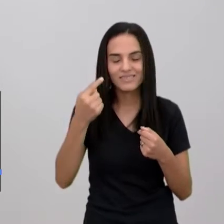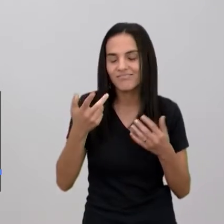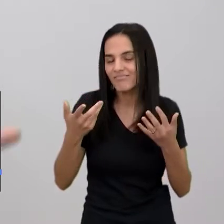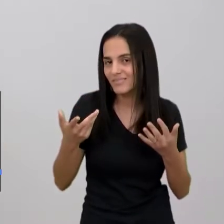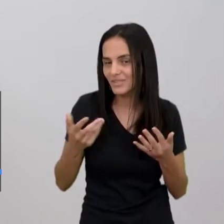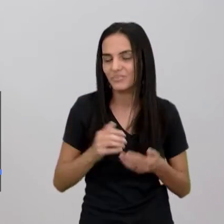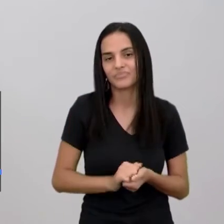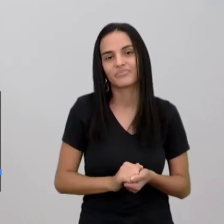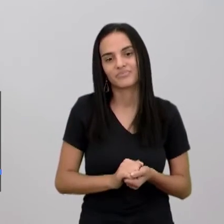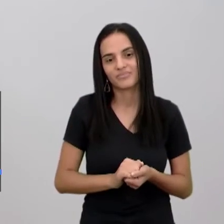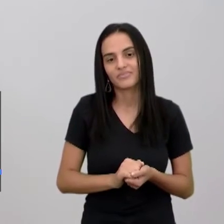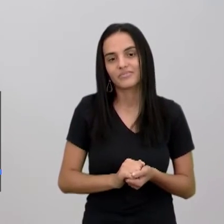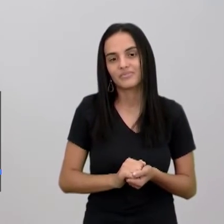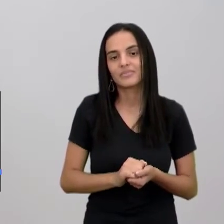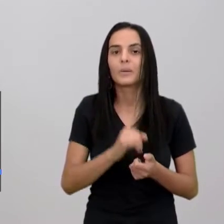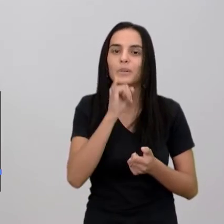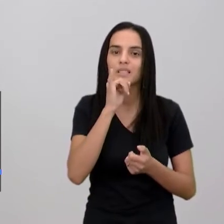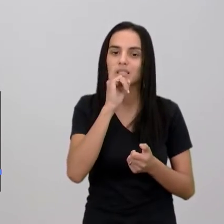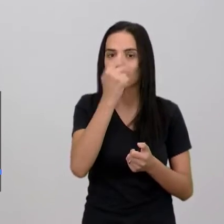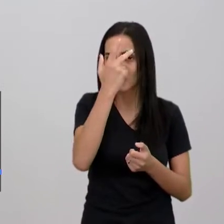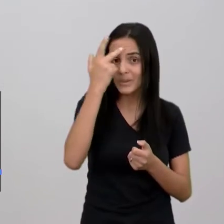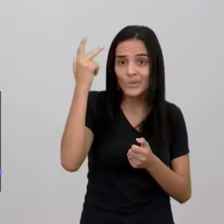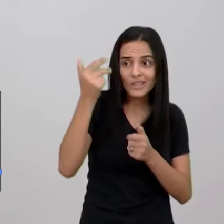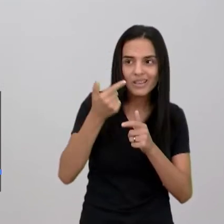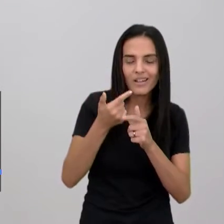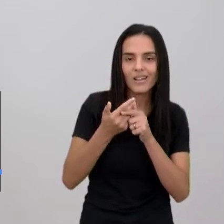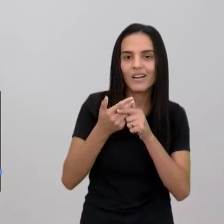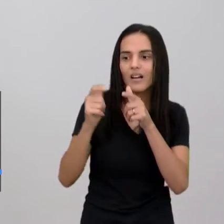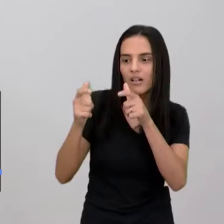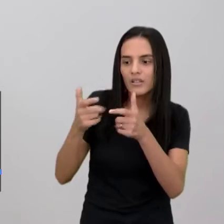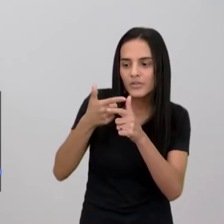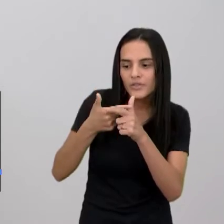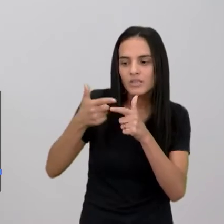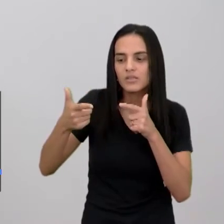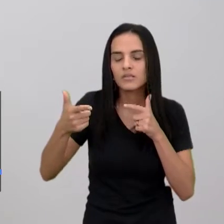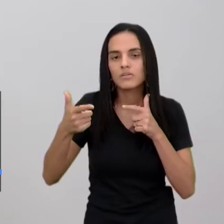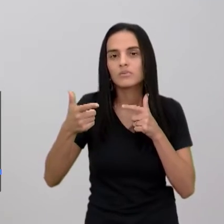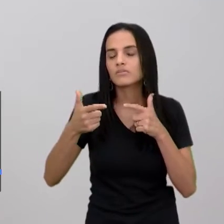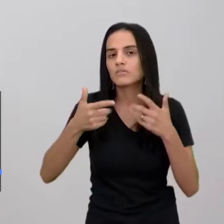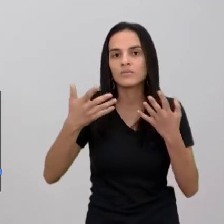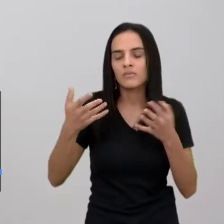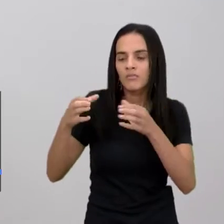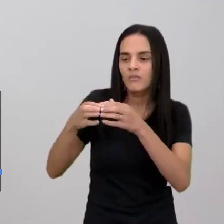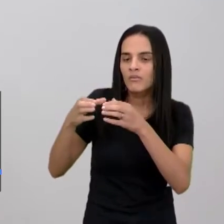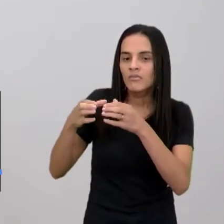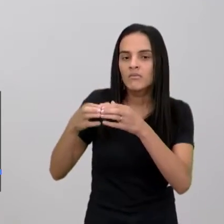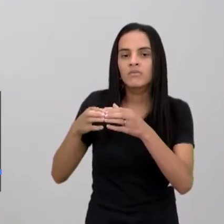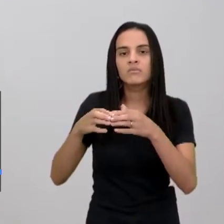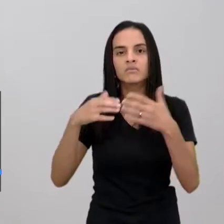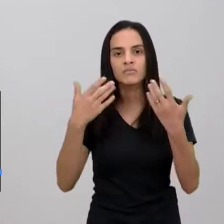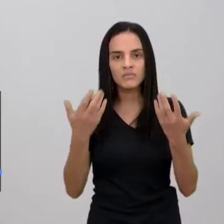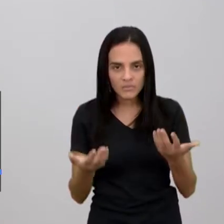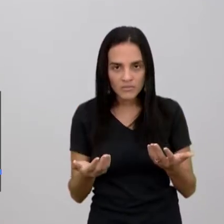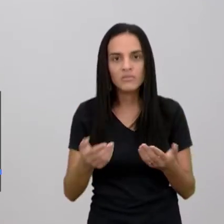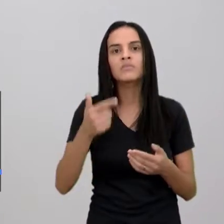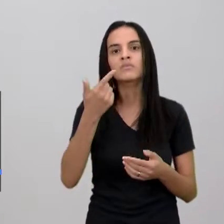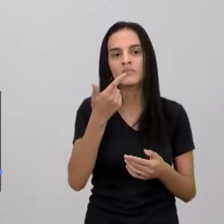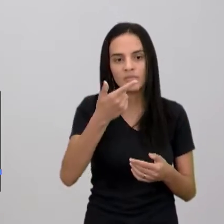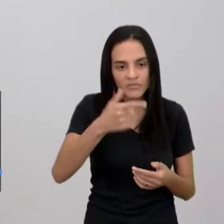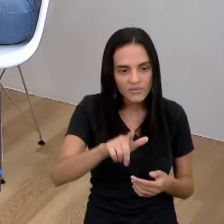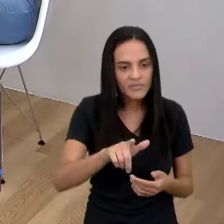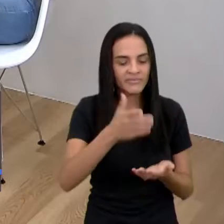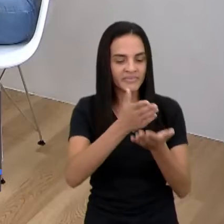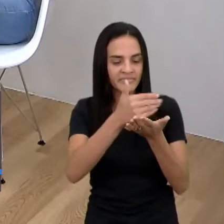e esse espaço que era dividido por uma comunidade vai ter que, de repente, ser redividido com